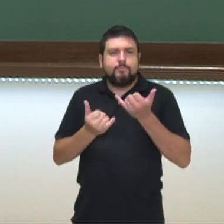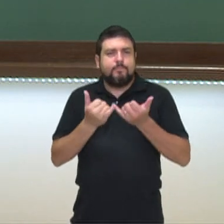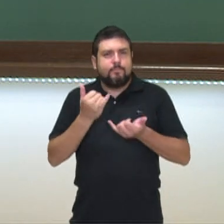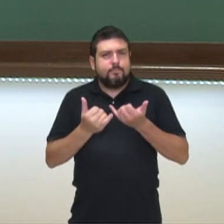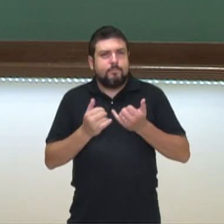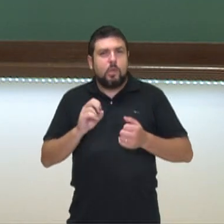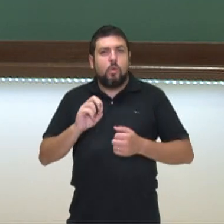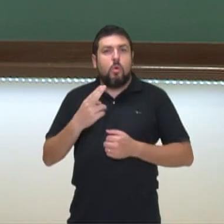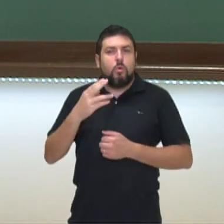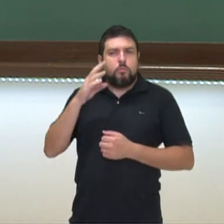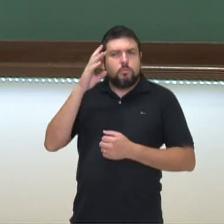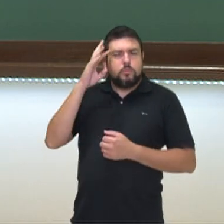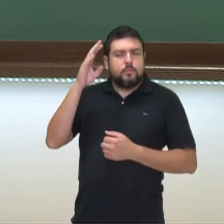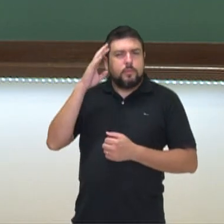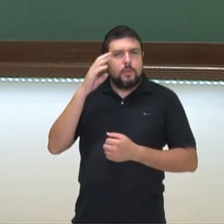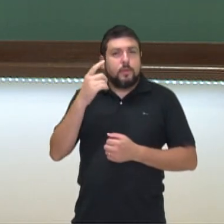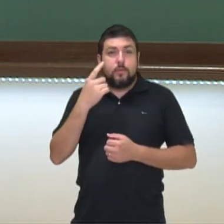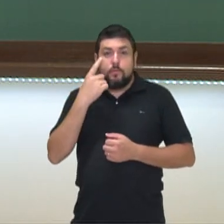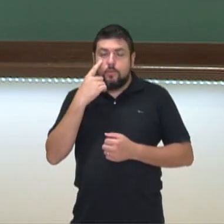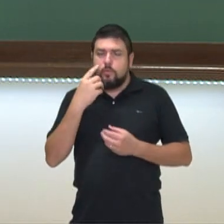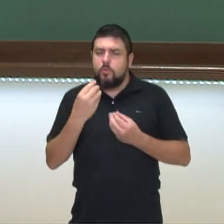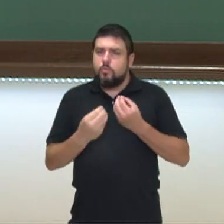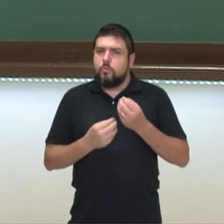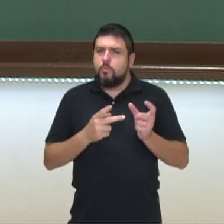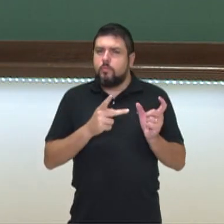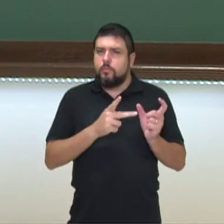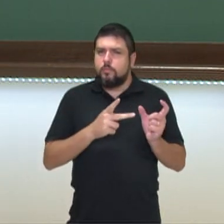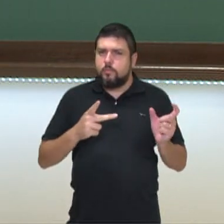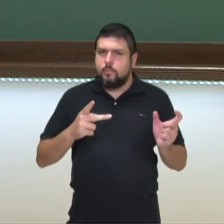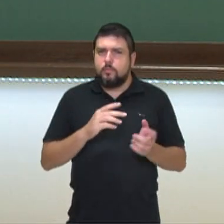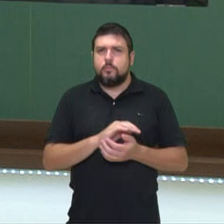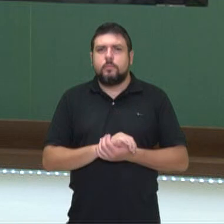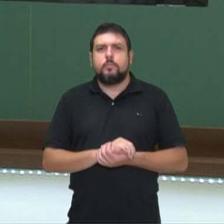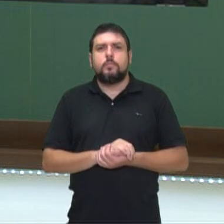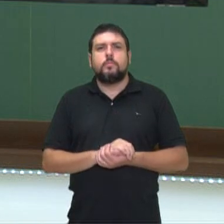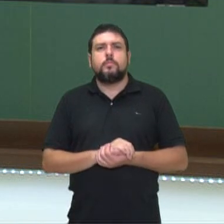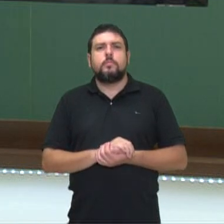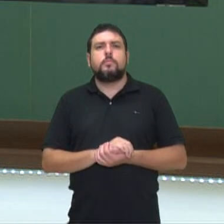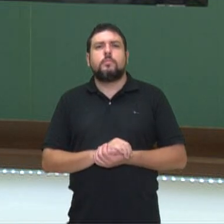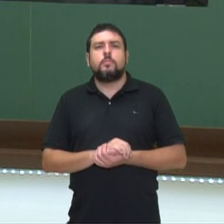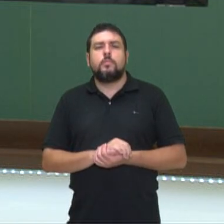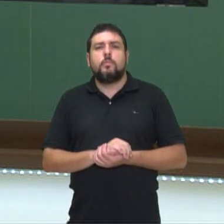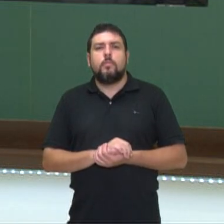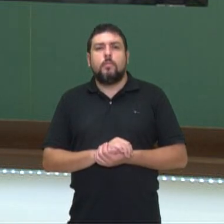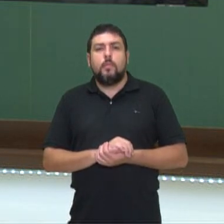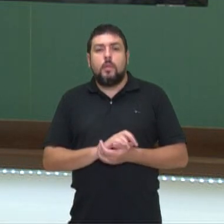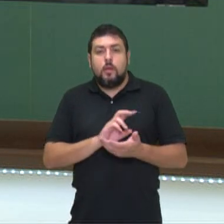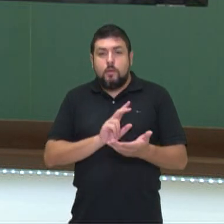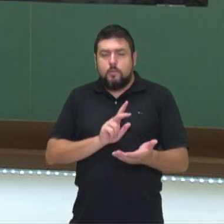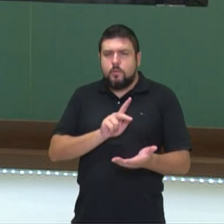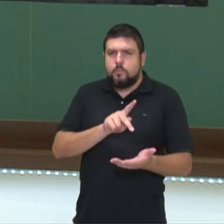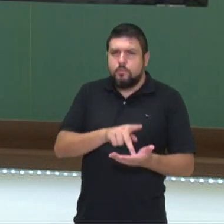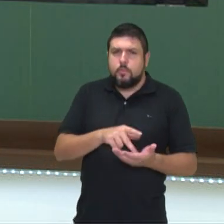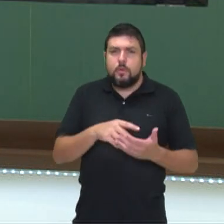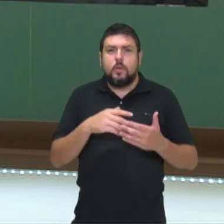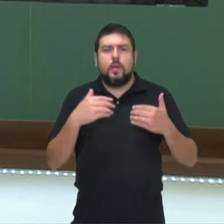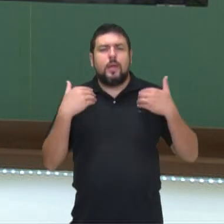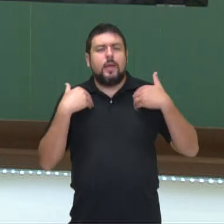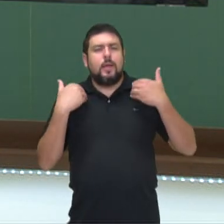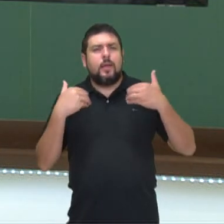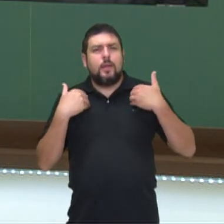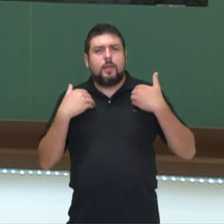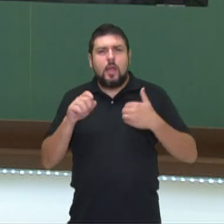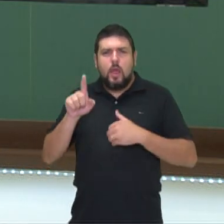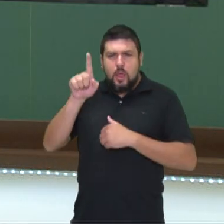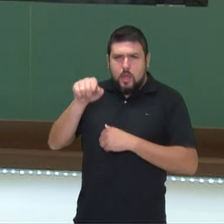semelhantes. Vamos verificar a questão do predicado. A verdadeira alegria é a família. Isso